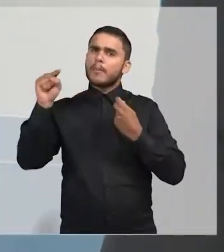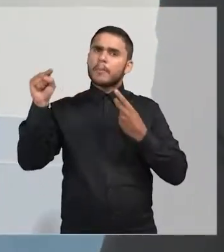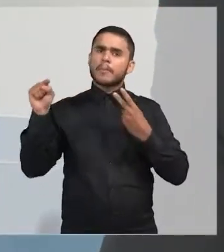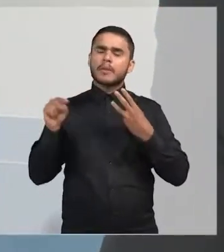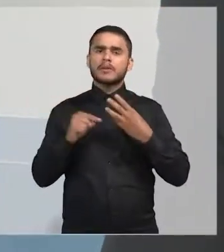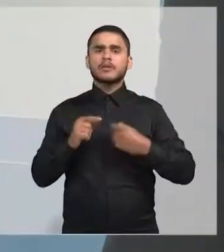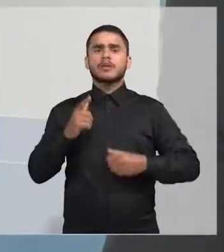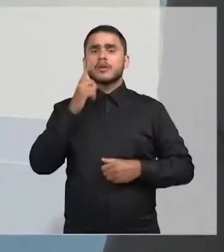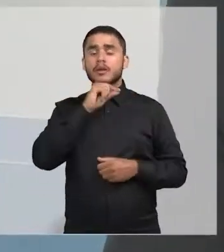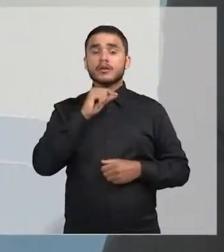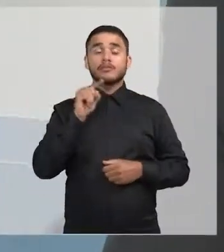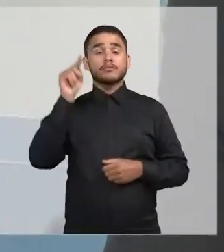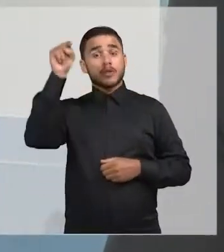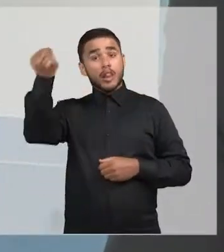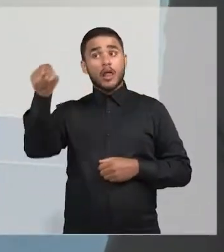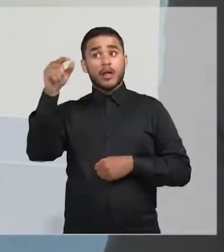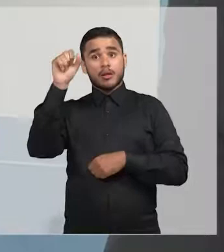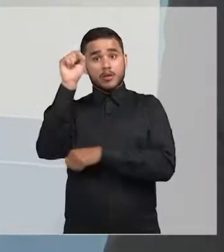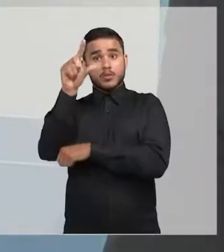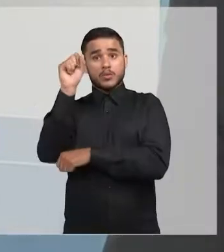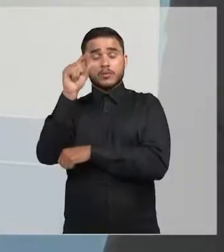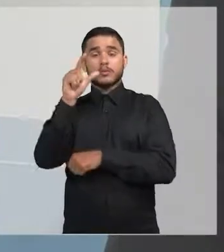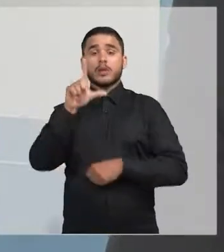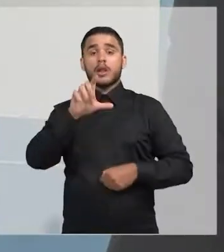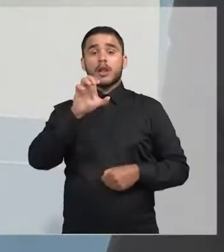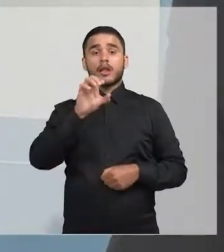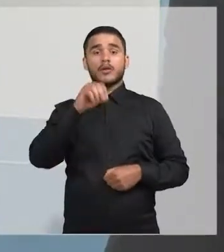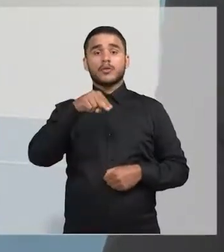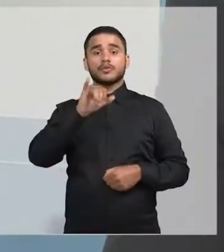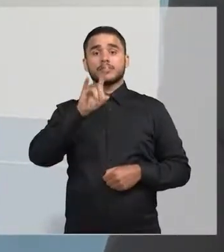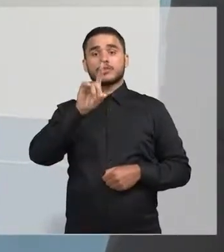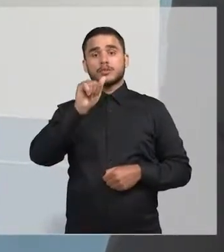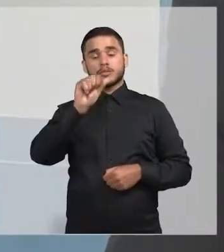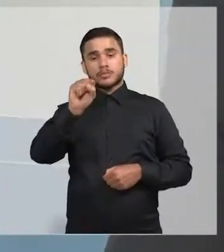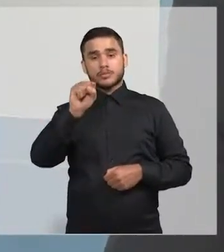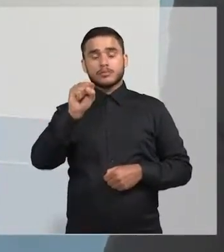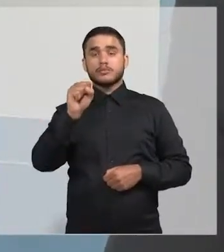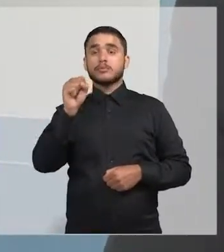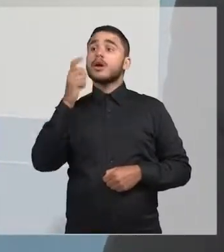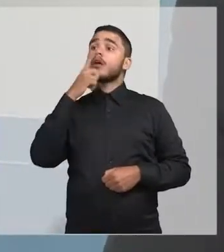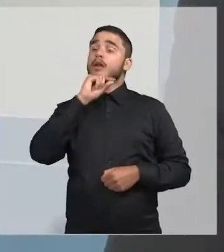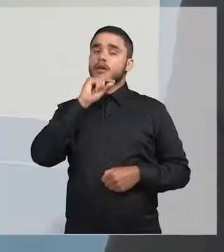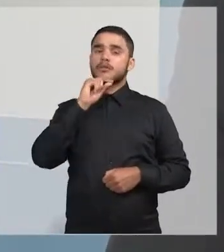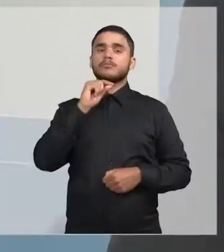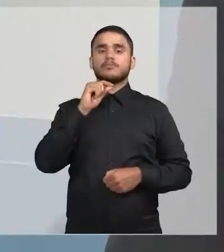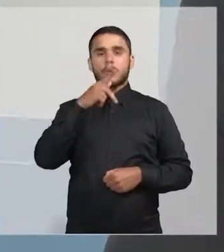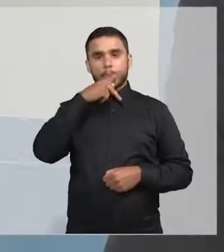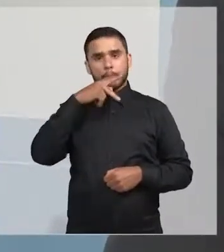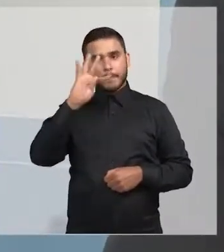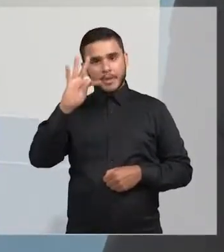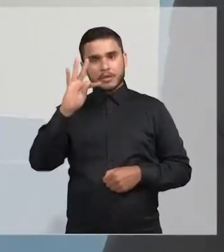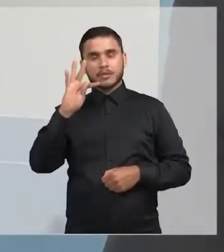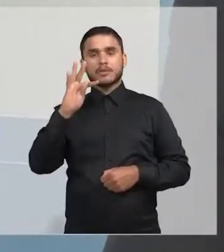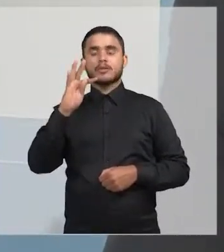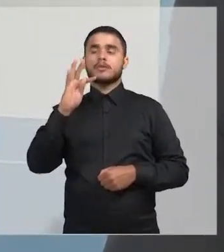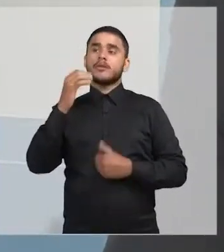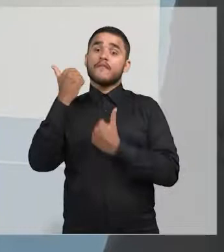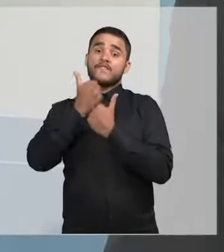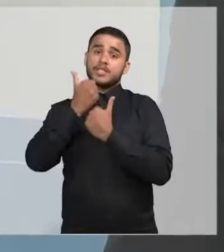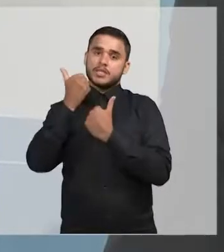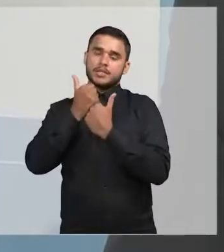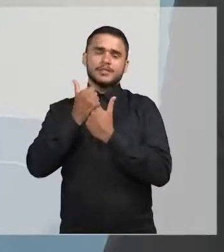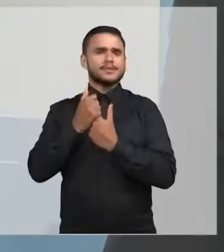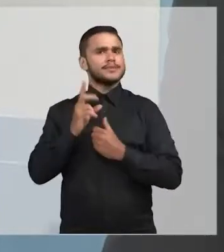Sobral ficou o Leônidas Cristino e, de novo, um petista na vice. Como vice, que era